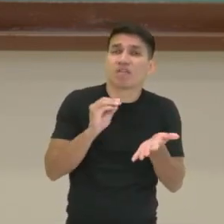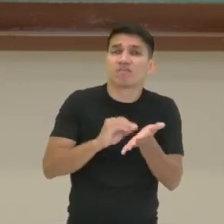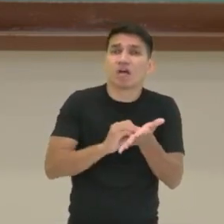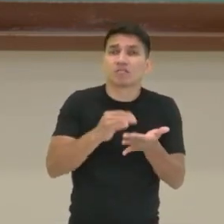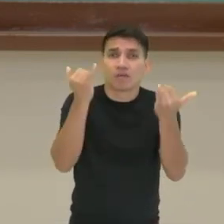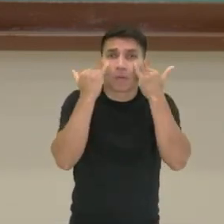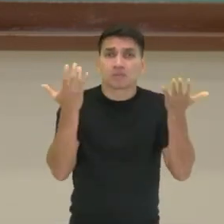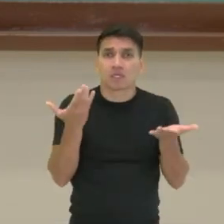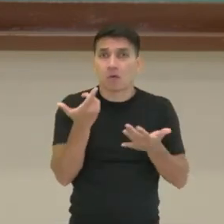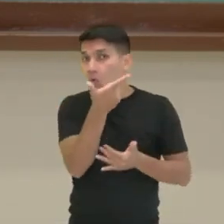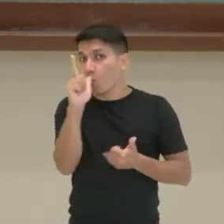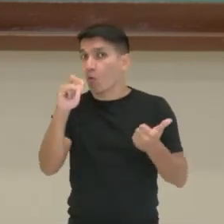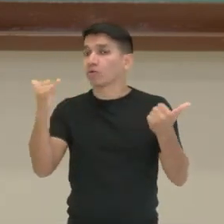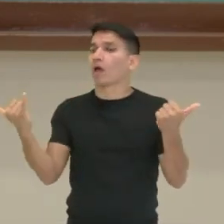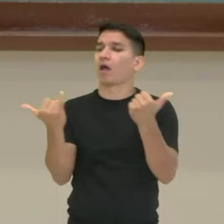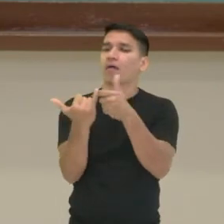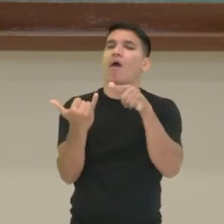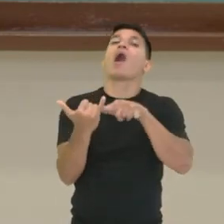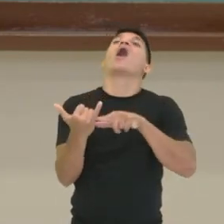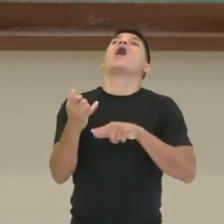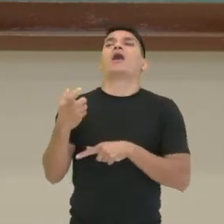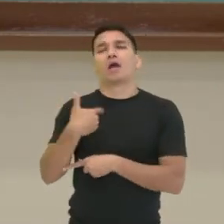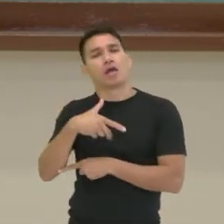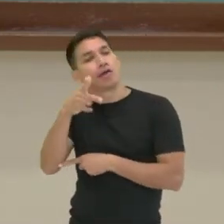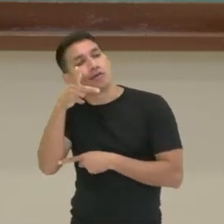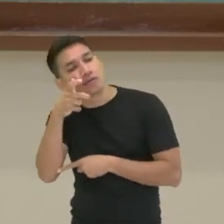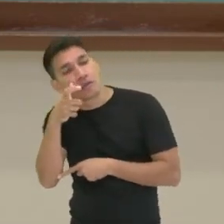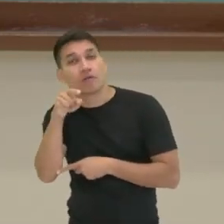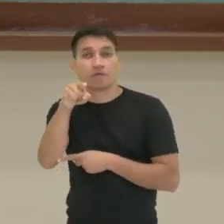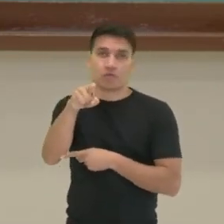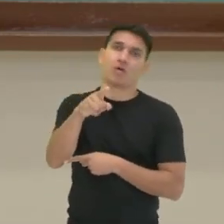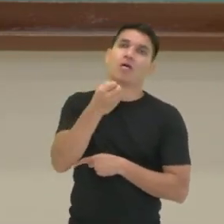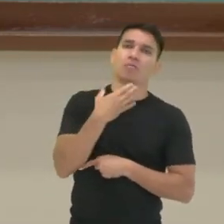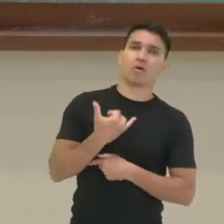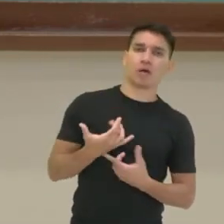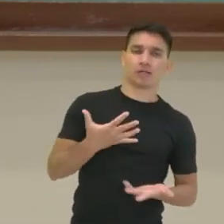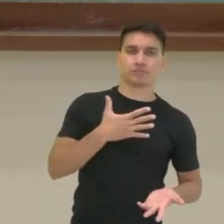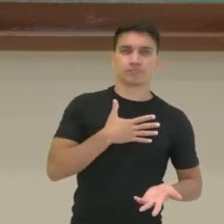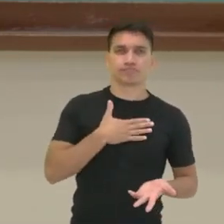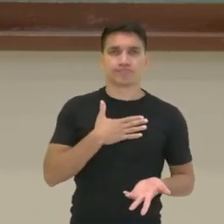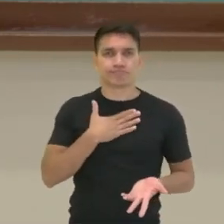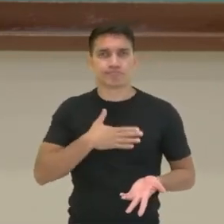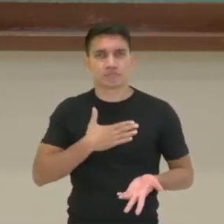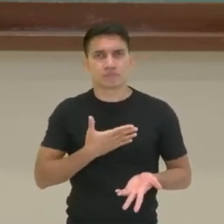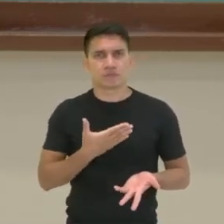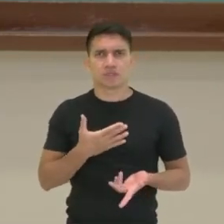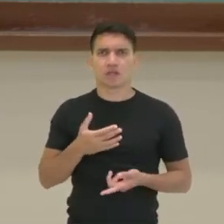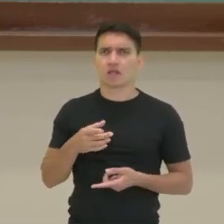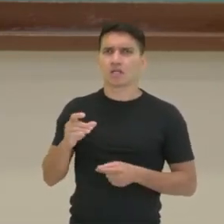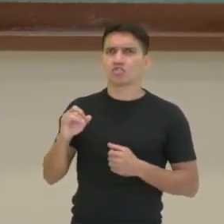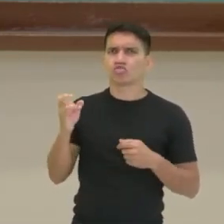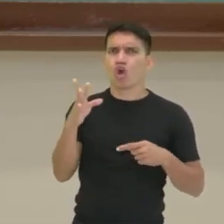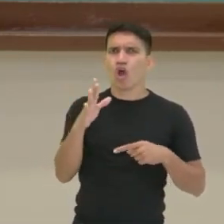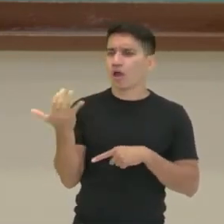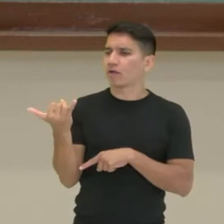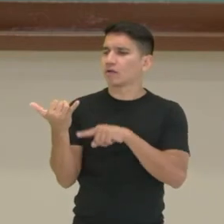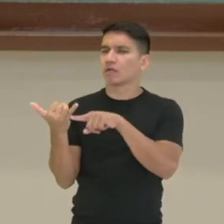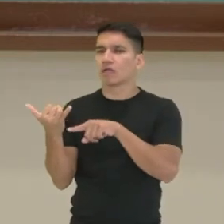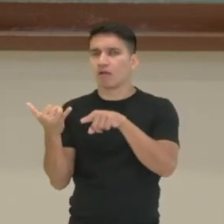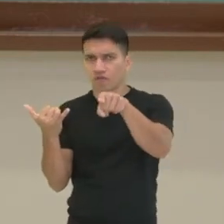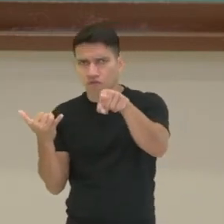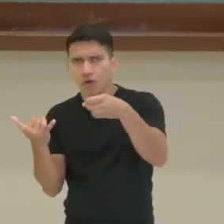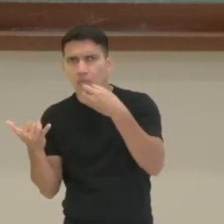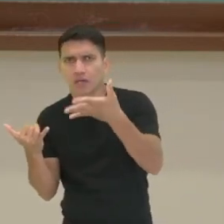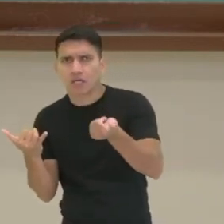outra oração. Eu verifico que você está bem. Que você está bem? Hã? Que sentido que é esse eu falar sozinho? Então,